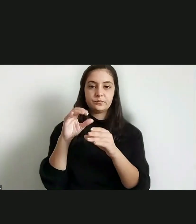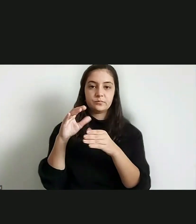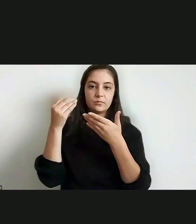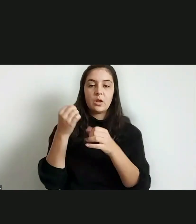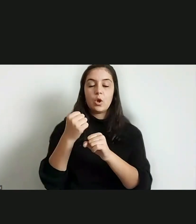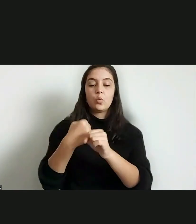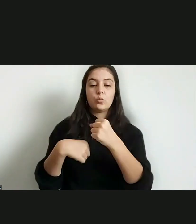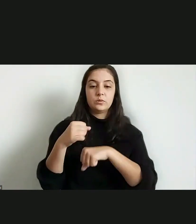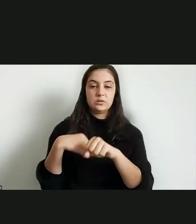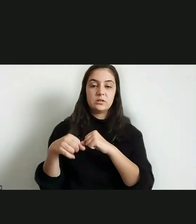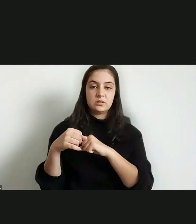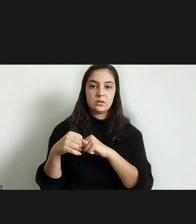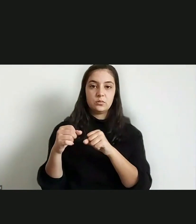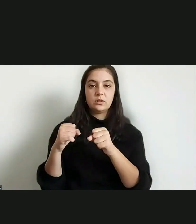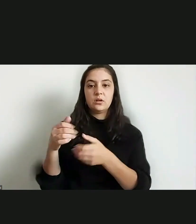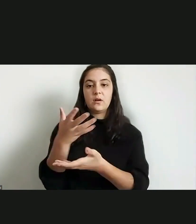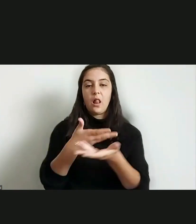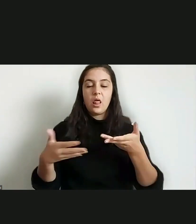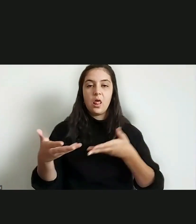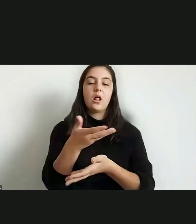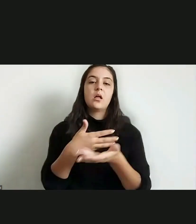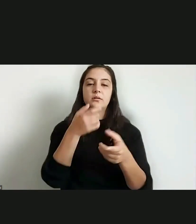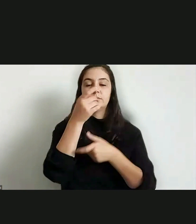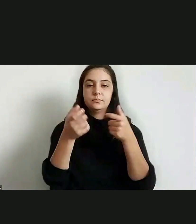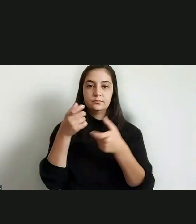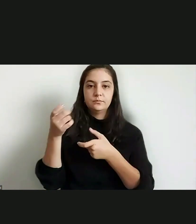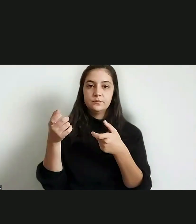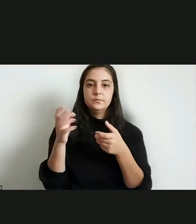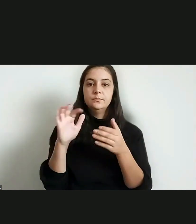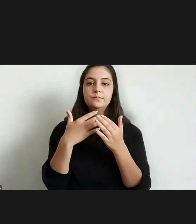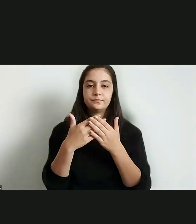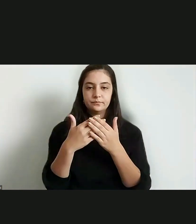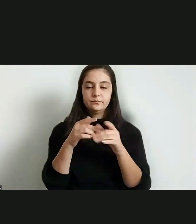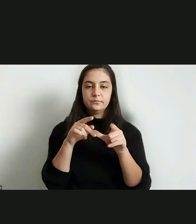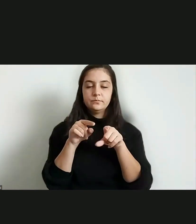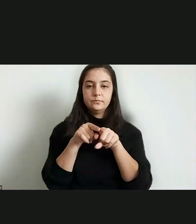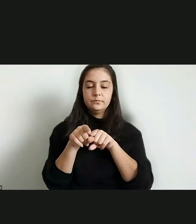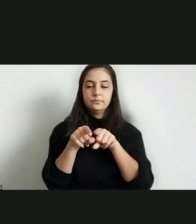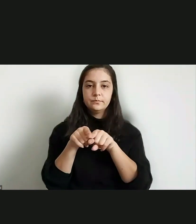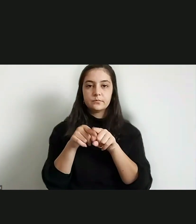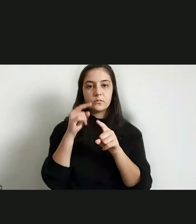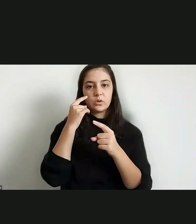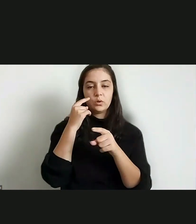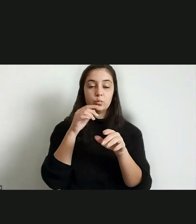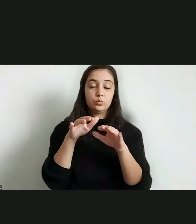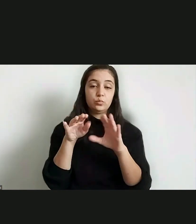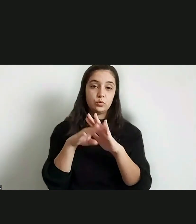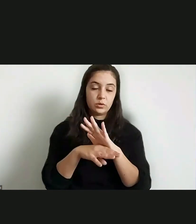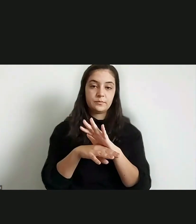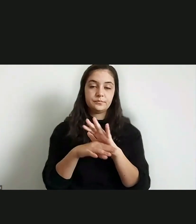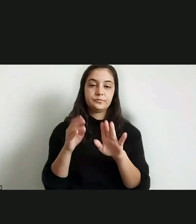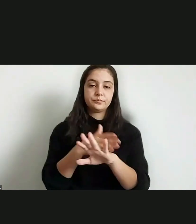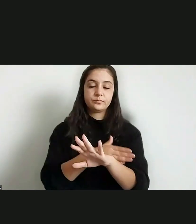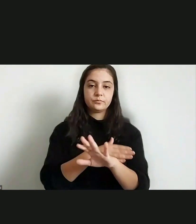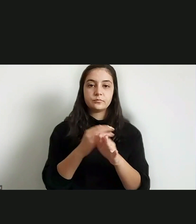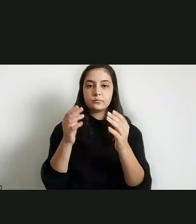e envolvimento dos cidadãos e cidadãs, não só no desenho e implementação das políticas e programas, como assinalava no último slide, mas também na